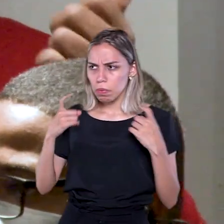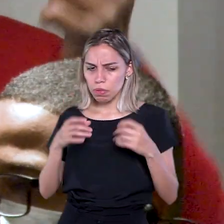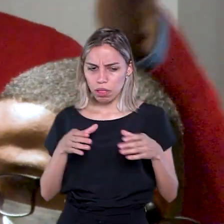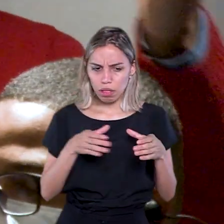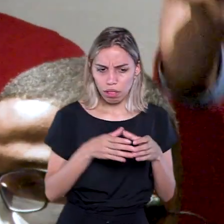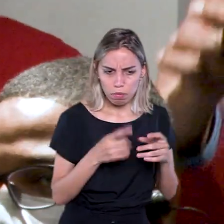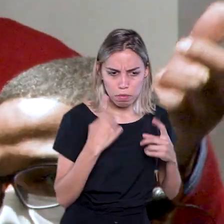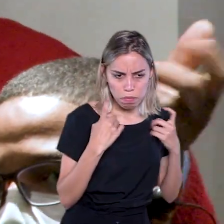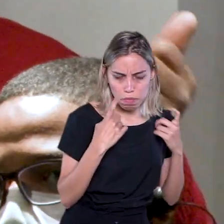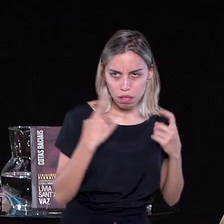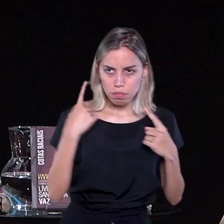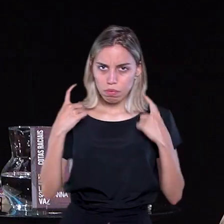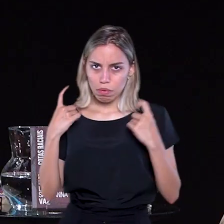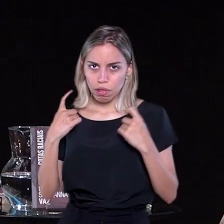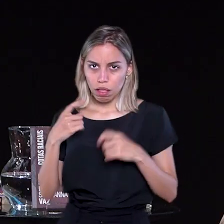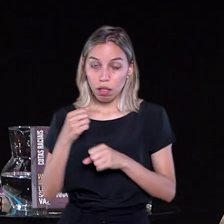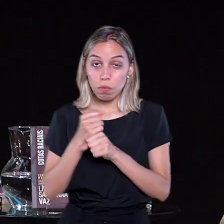Lívia,